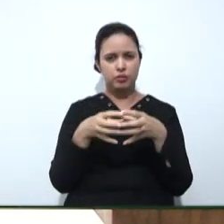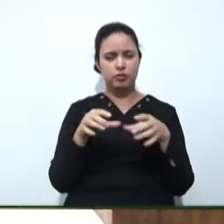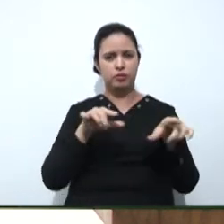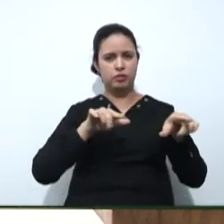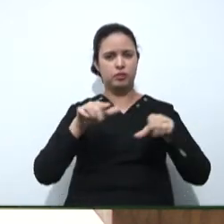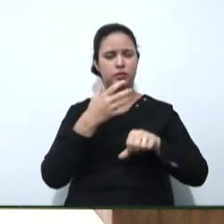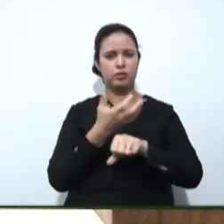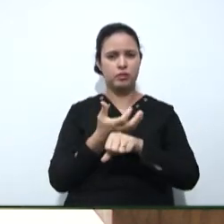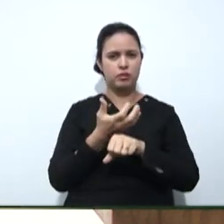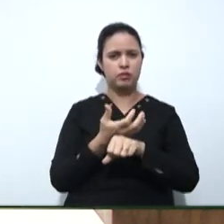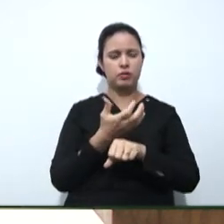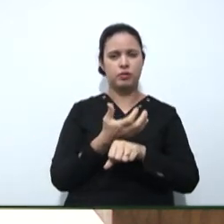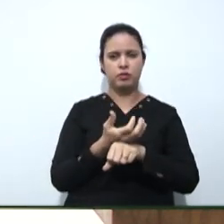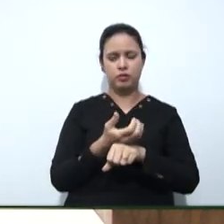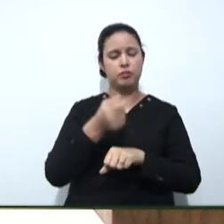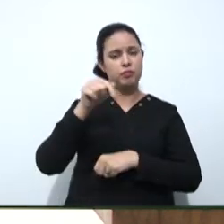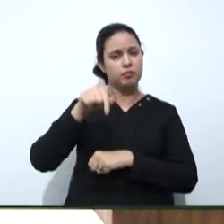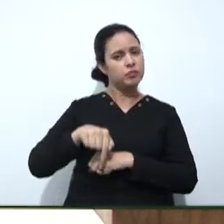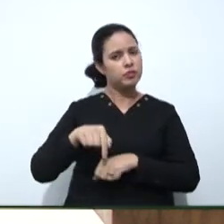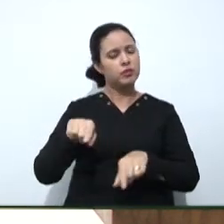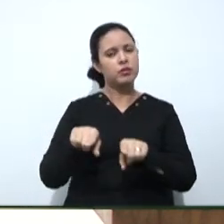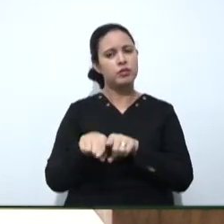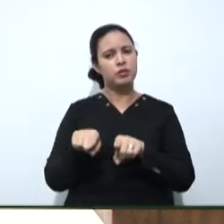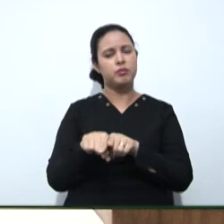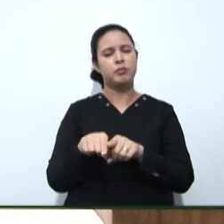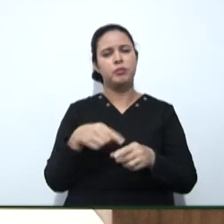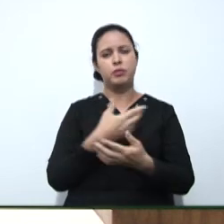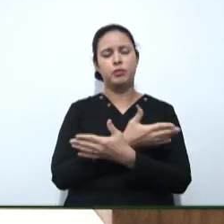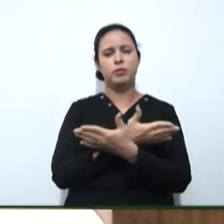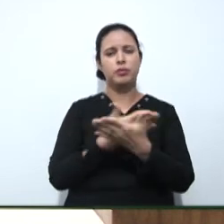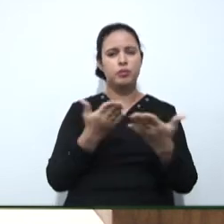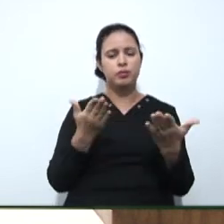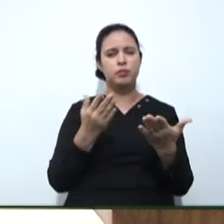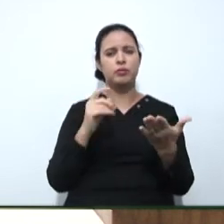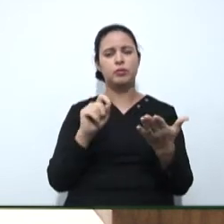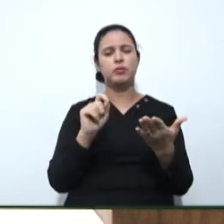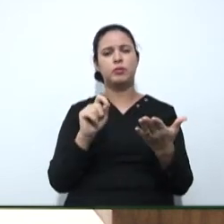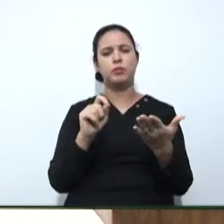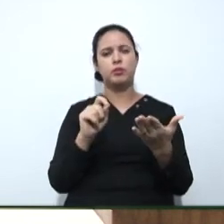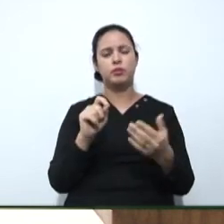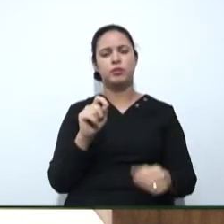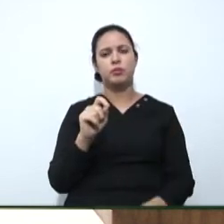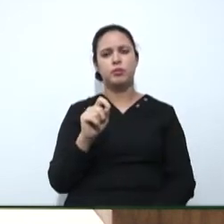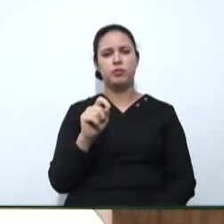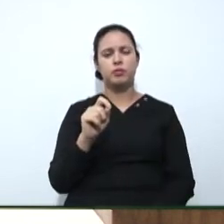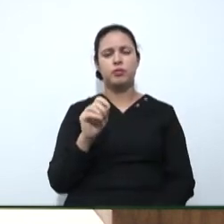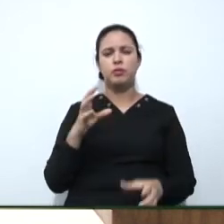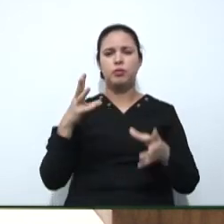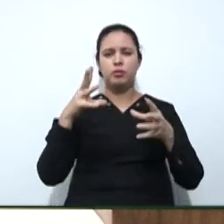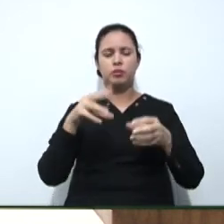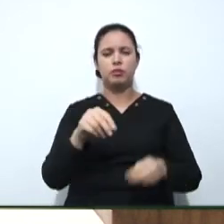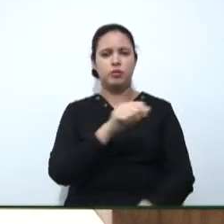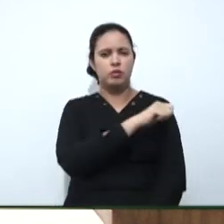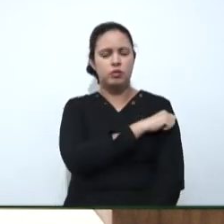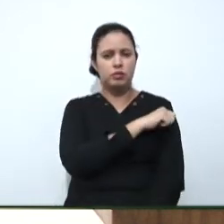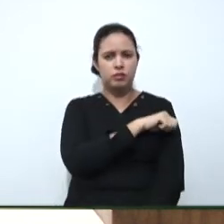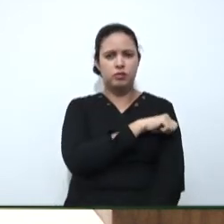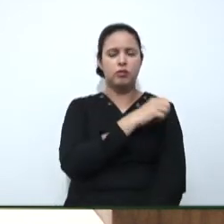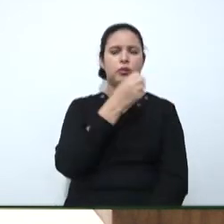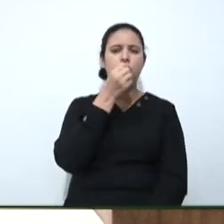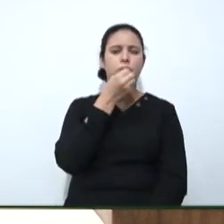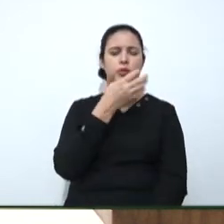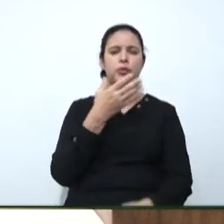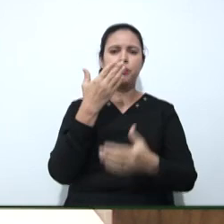na disciplina de plano de negócio e desejar a todos, mais uma vez, né? A todos os alunos e alunas, uma